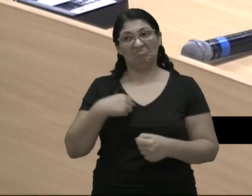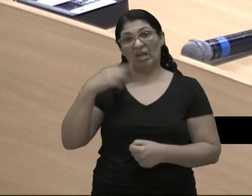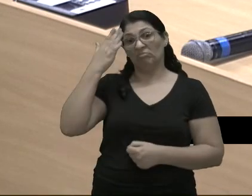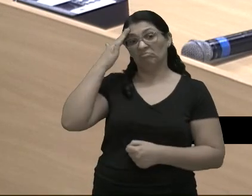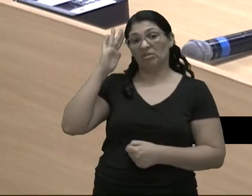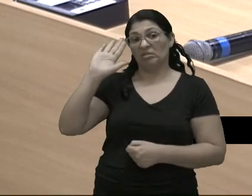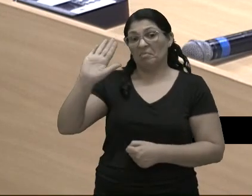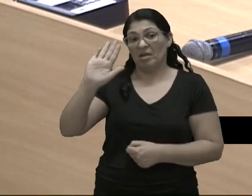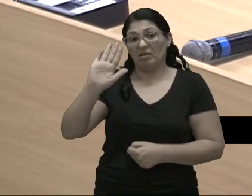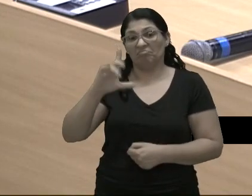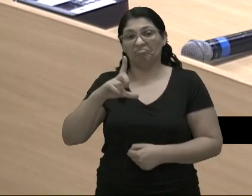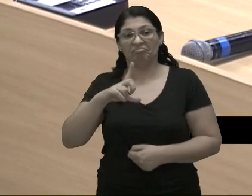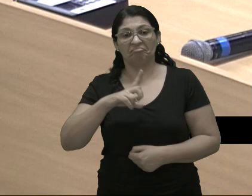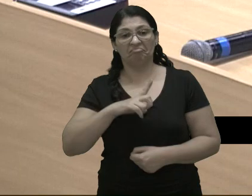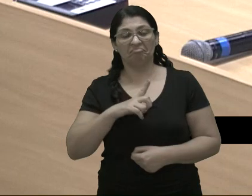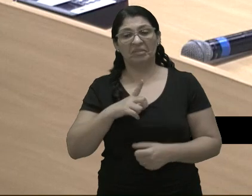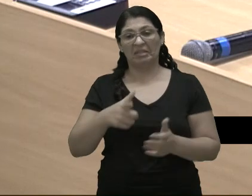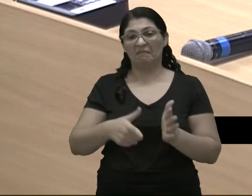teve alguma,